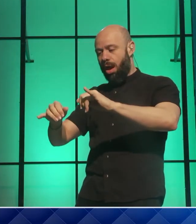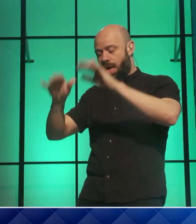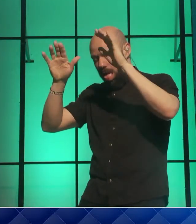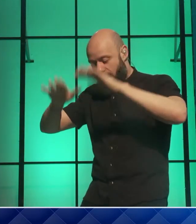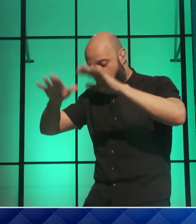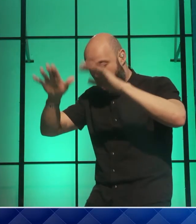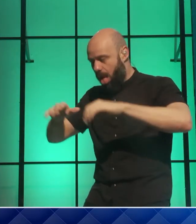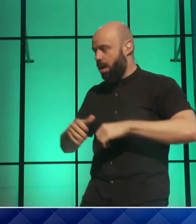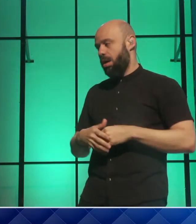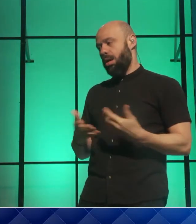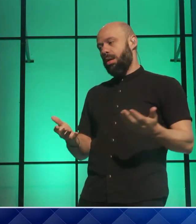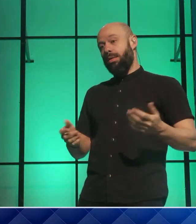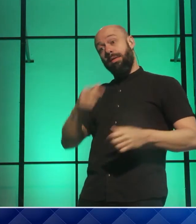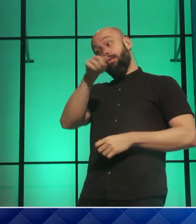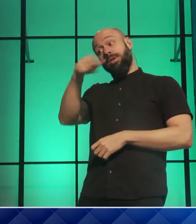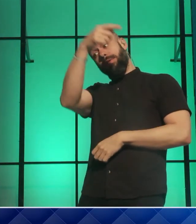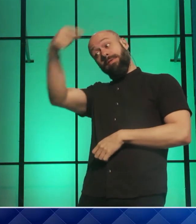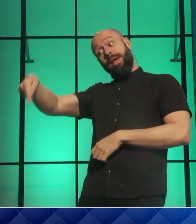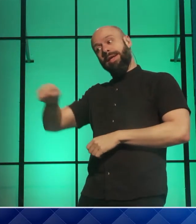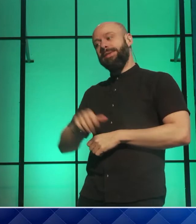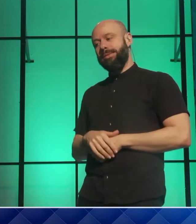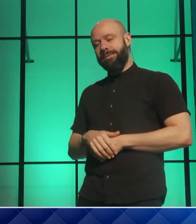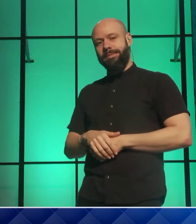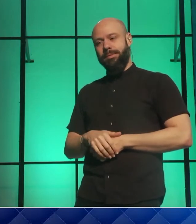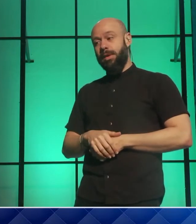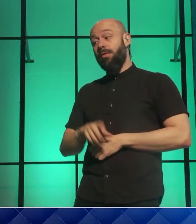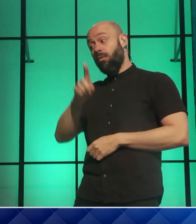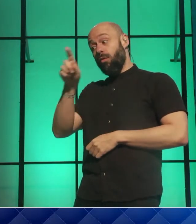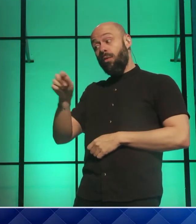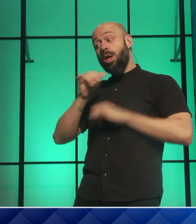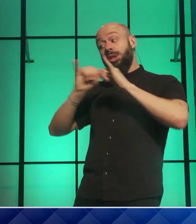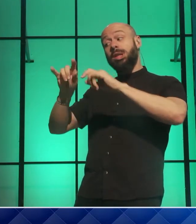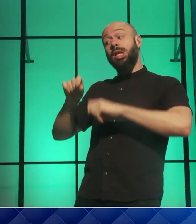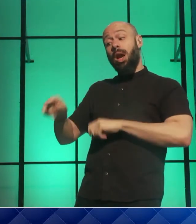fizeram. E eu quero que você desça e diga para eles